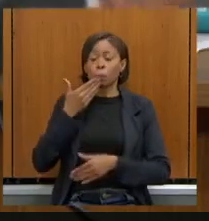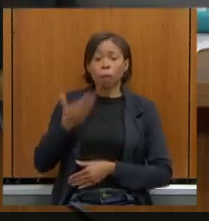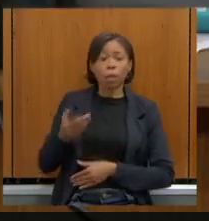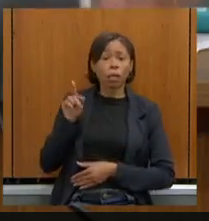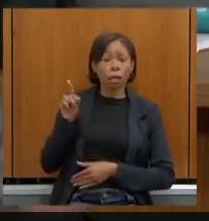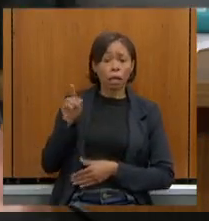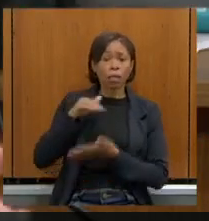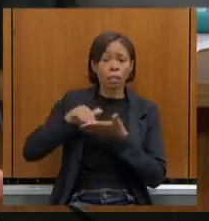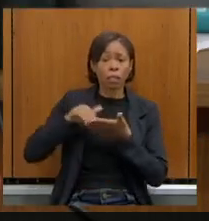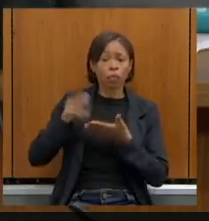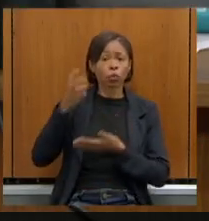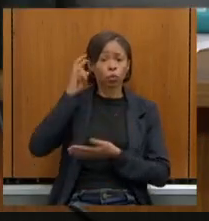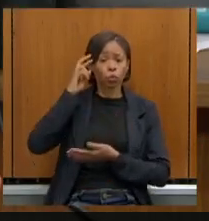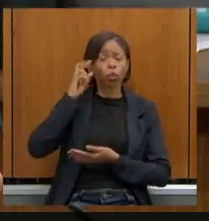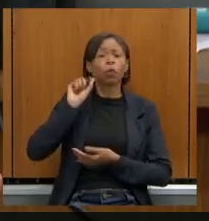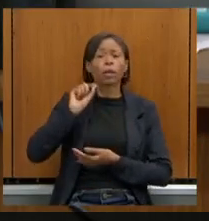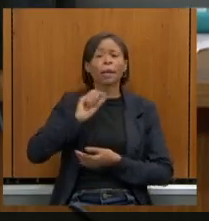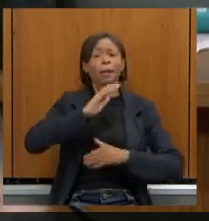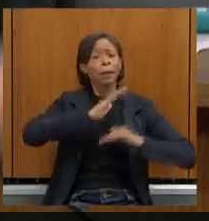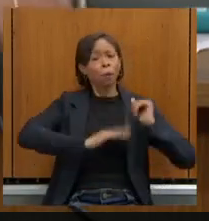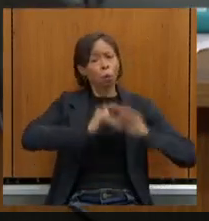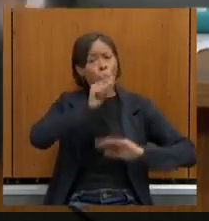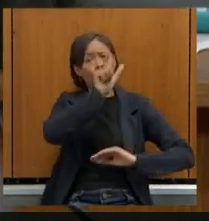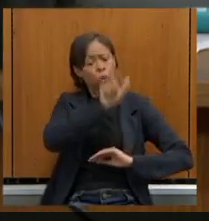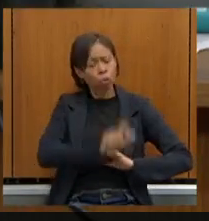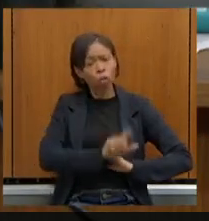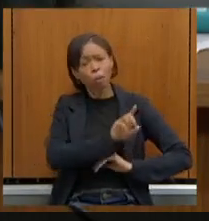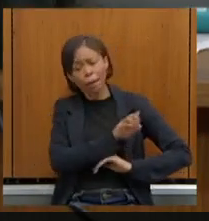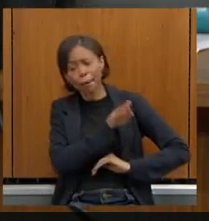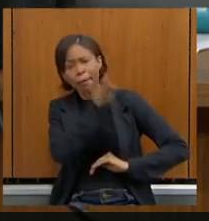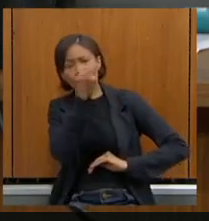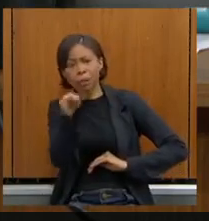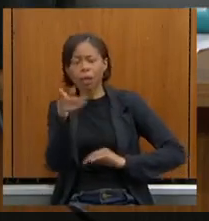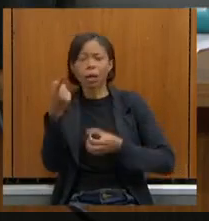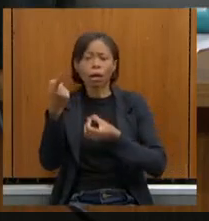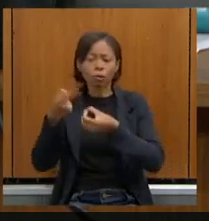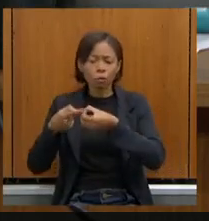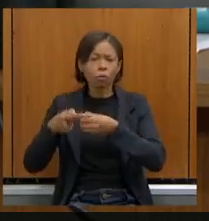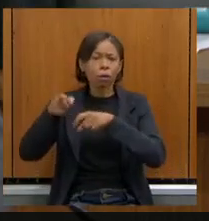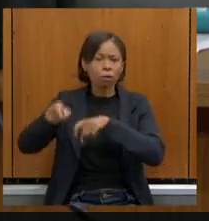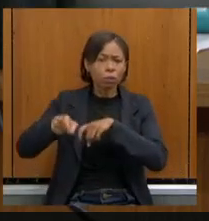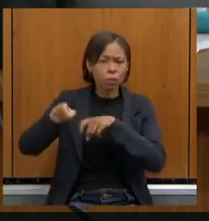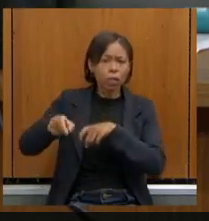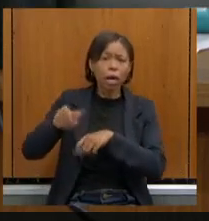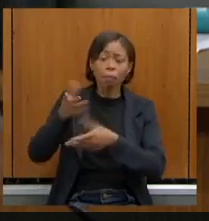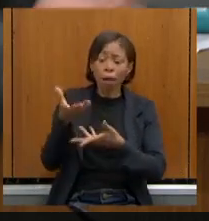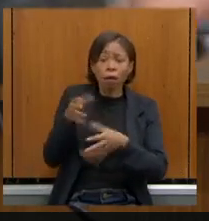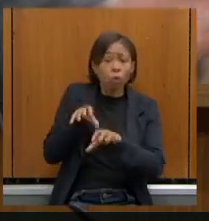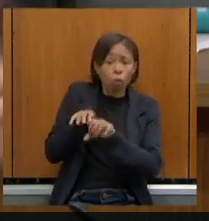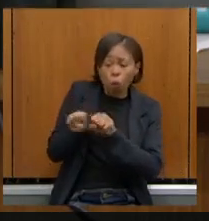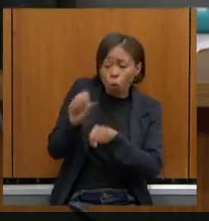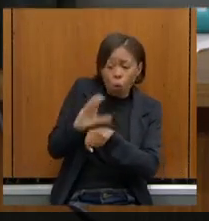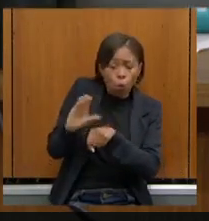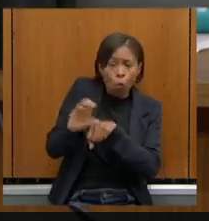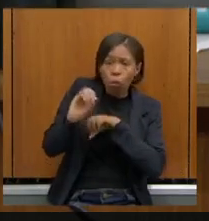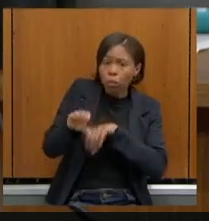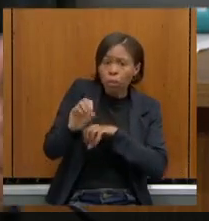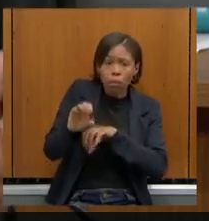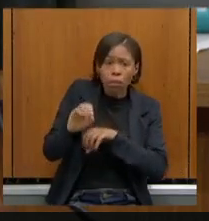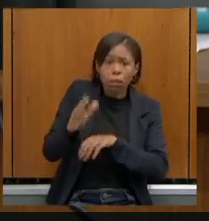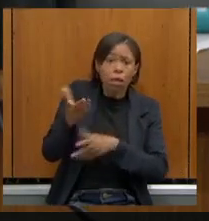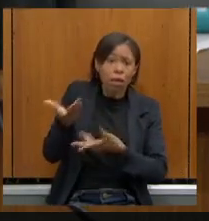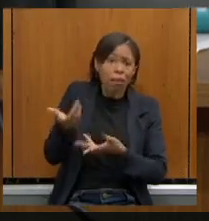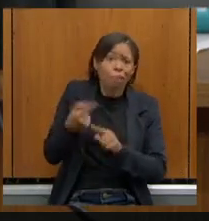profissional para ir lá no interior formar os nossos técnicos, nossos produtores de cultura local, porque realmente o que o Marquinhos disse é a